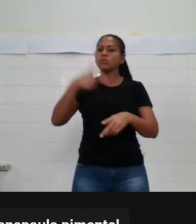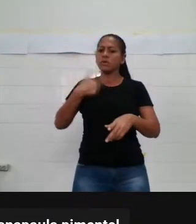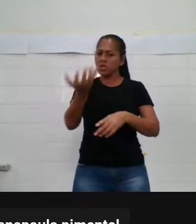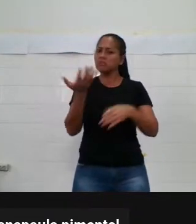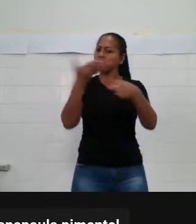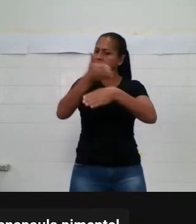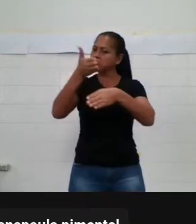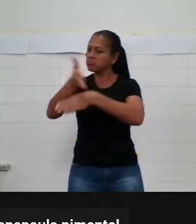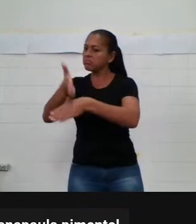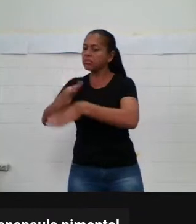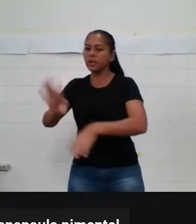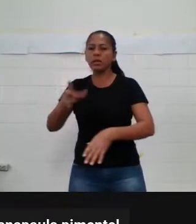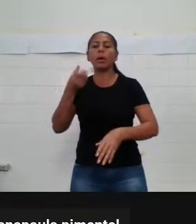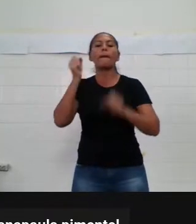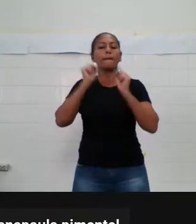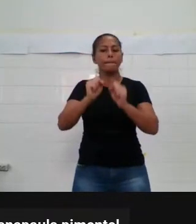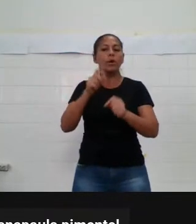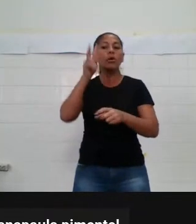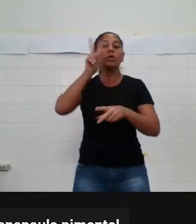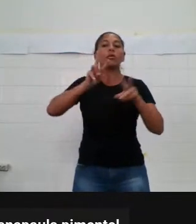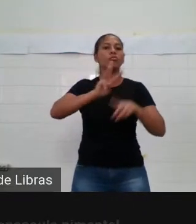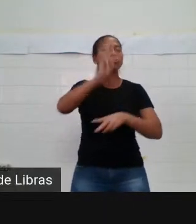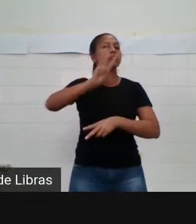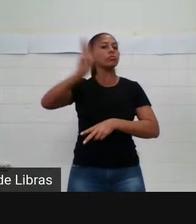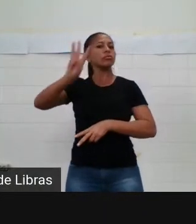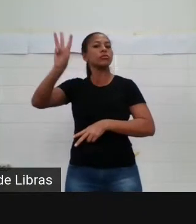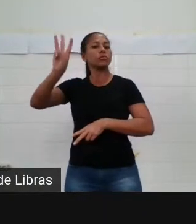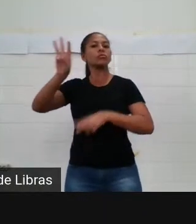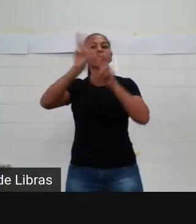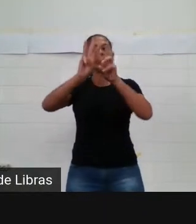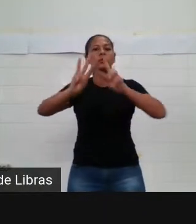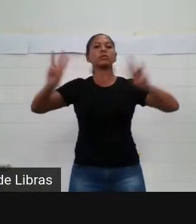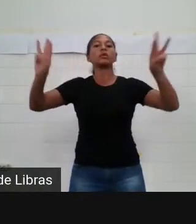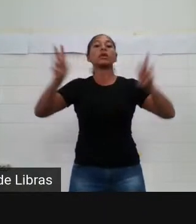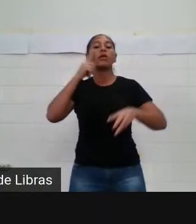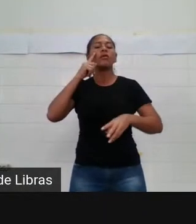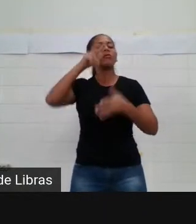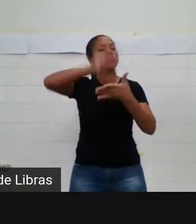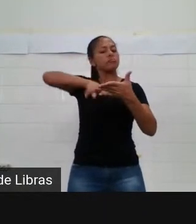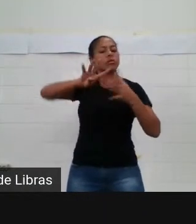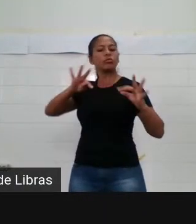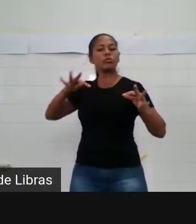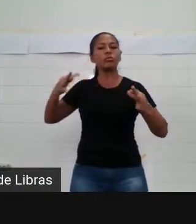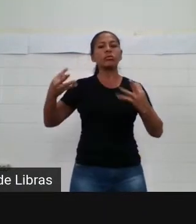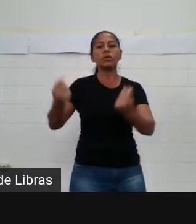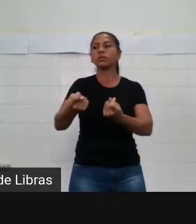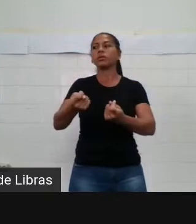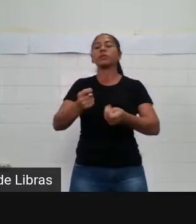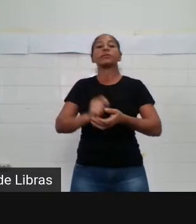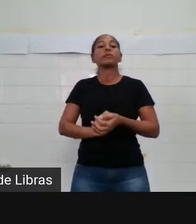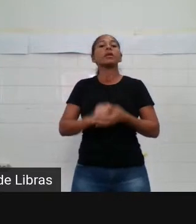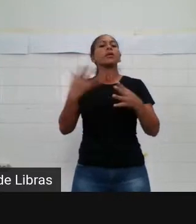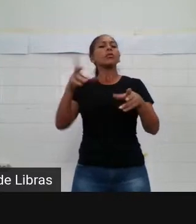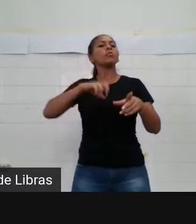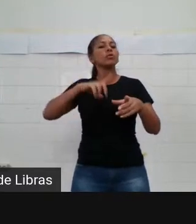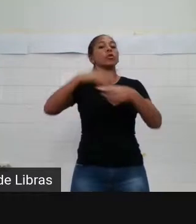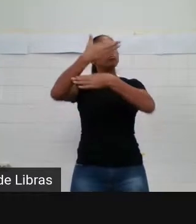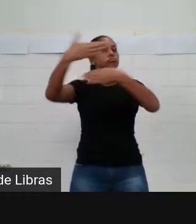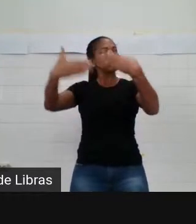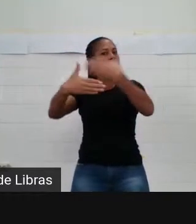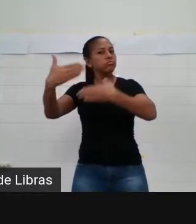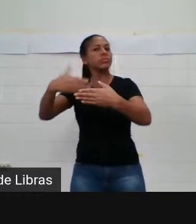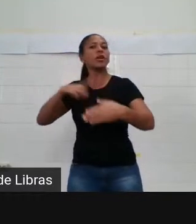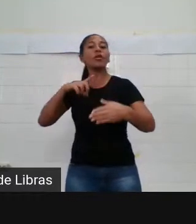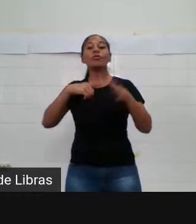íntegra do texto, poderão acessar o site da revista e fazer a leitura completa. Bem, como eu não tenho slide para mostrar, mas eu tenho aqui